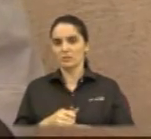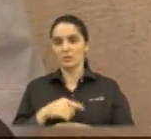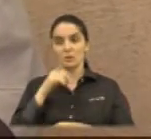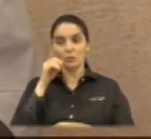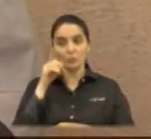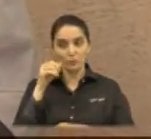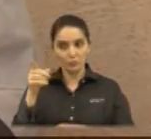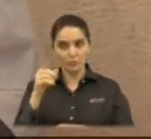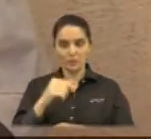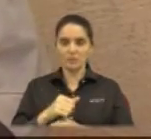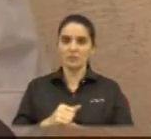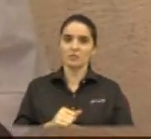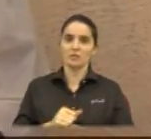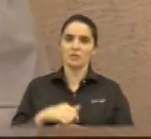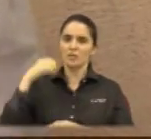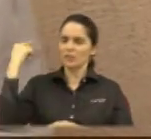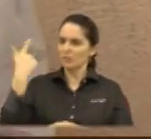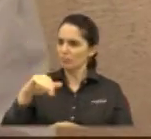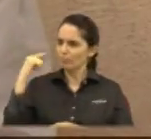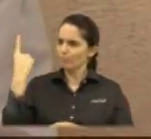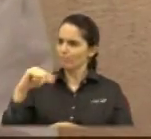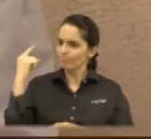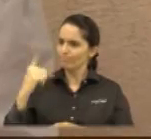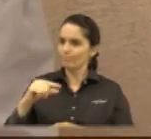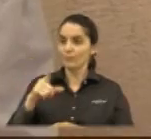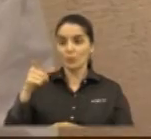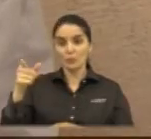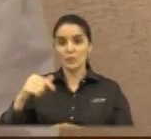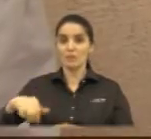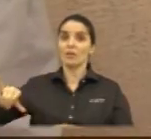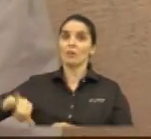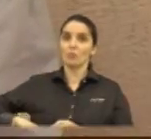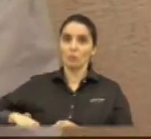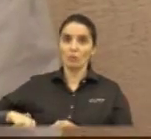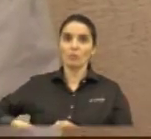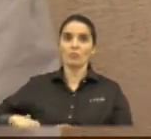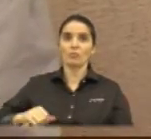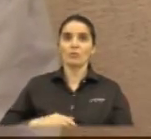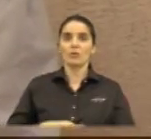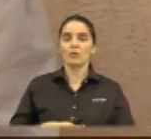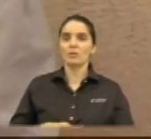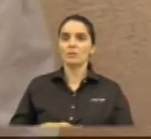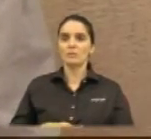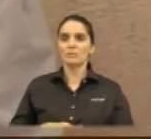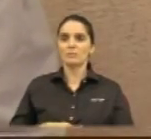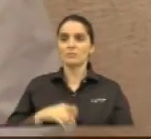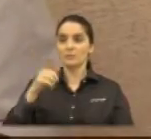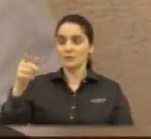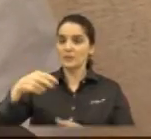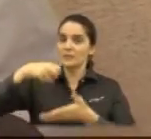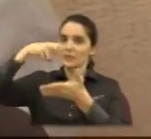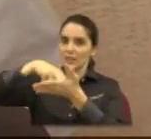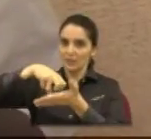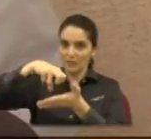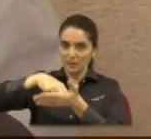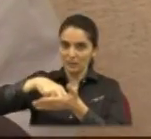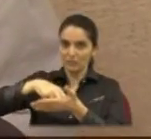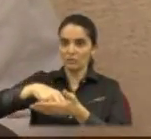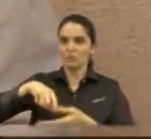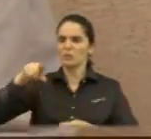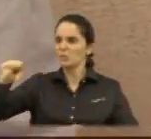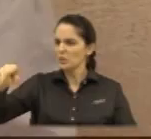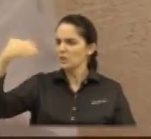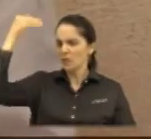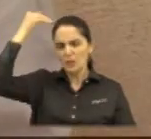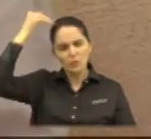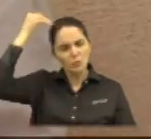própria tortura. Se você sofreu tortura, você pediu a tortura. Se você recebeu castigo, você pediu para ser